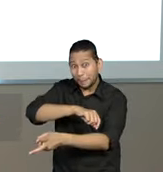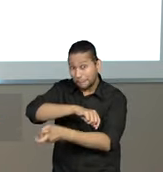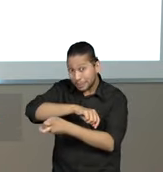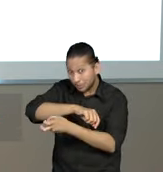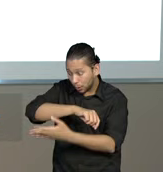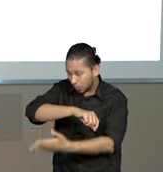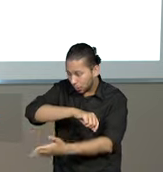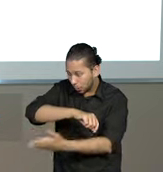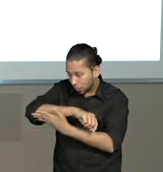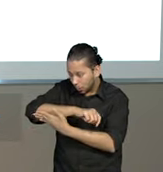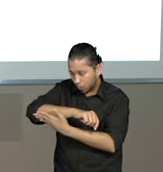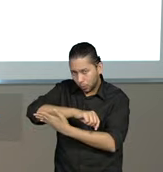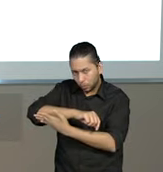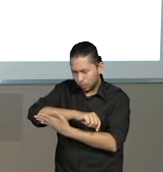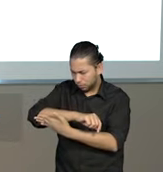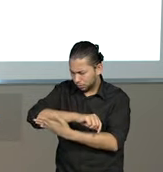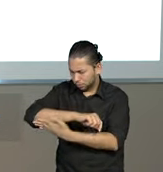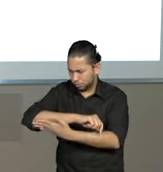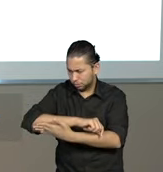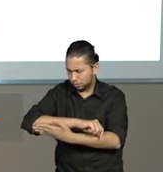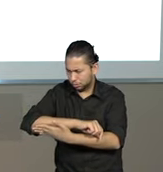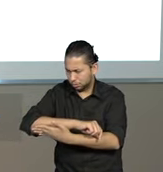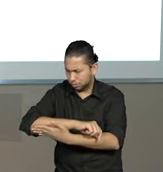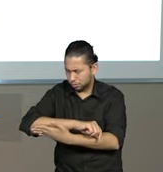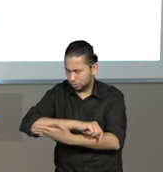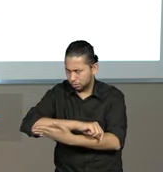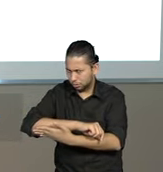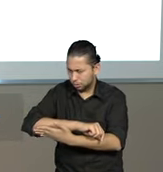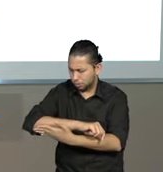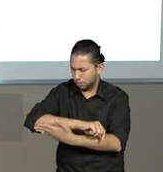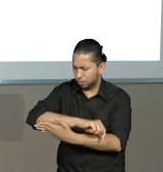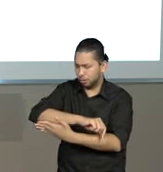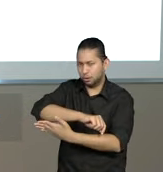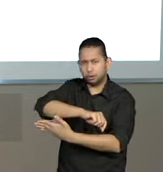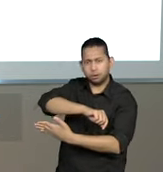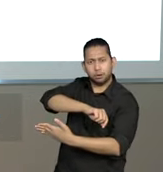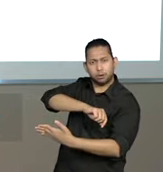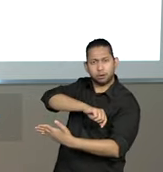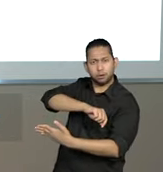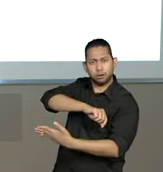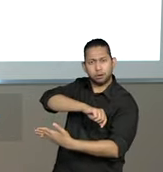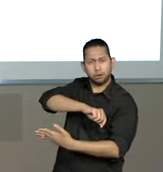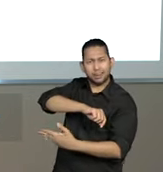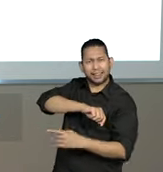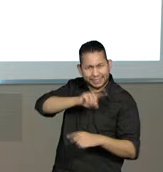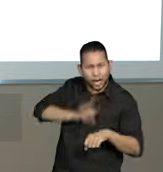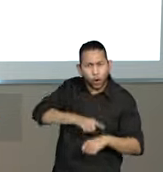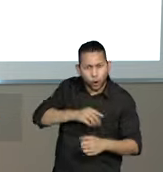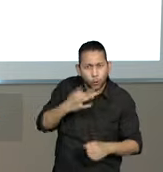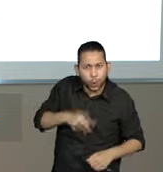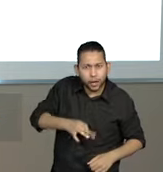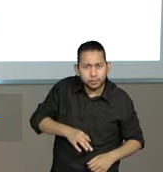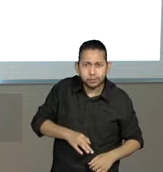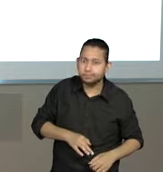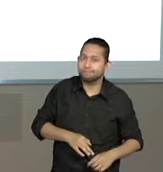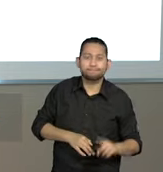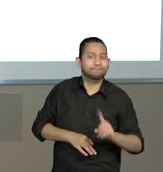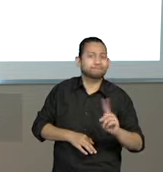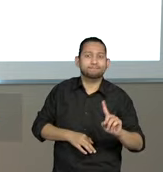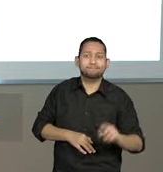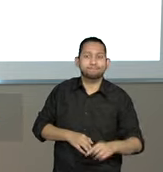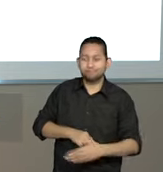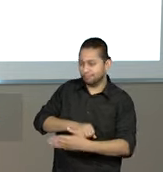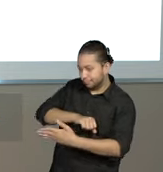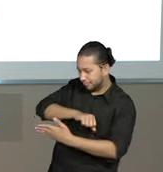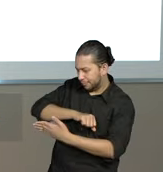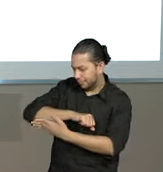queimadura alguns segundos depois de você ter tirado o seu braço ou a sua mão daquela fonte